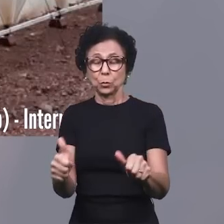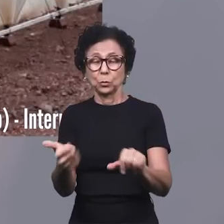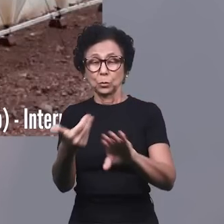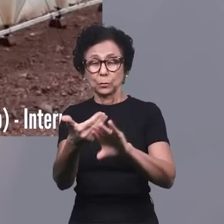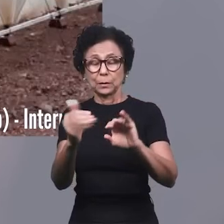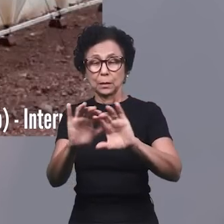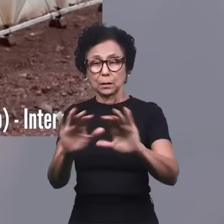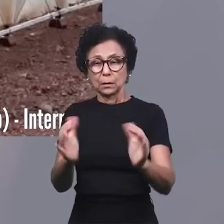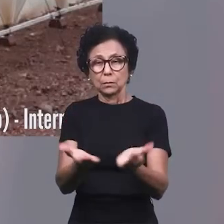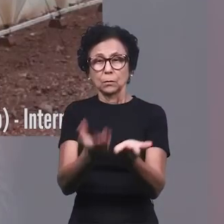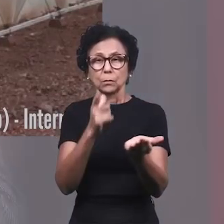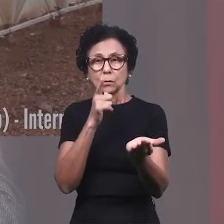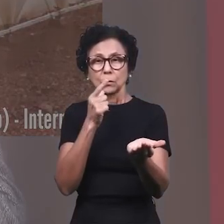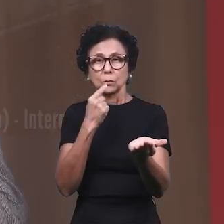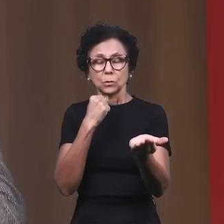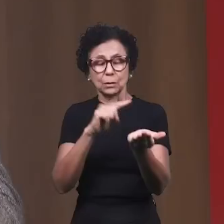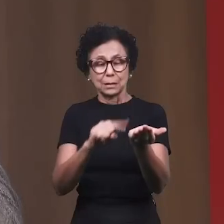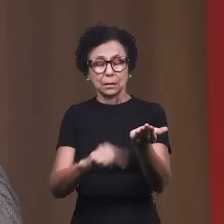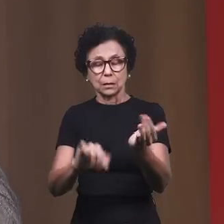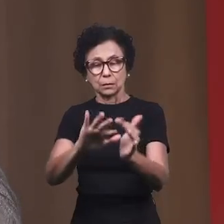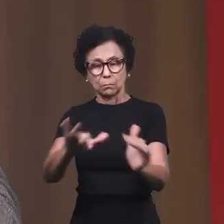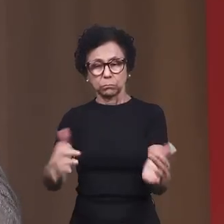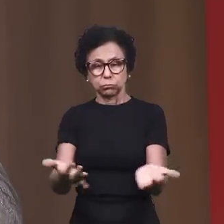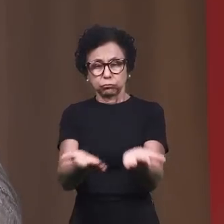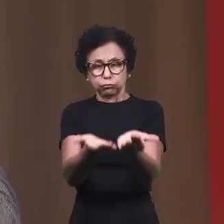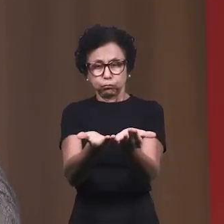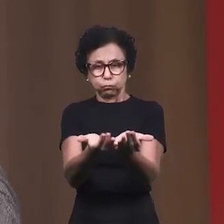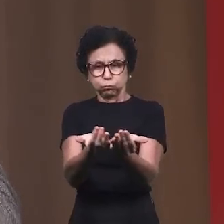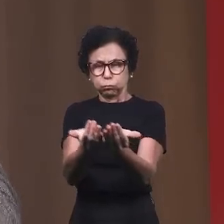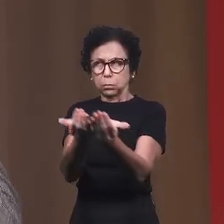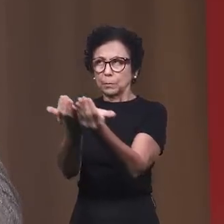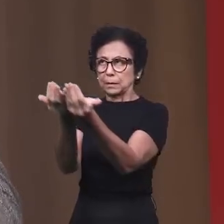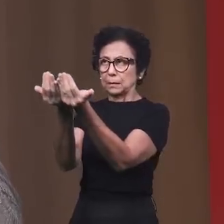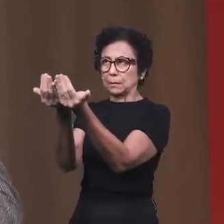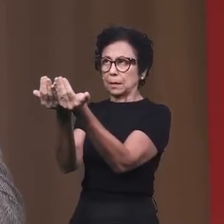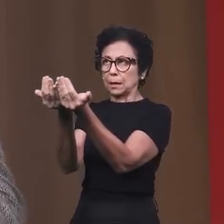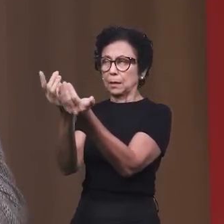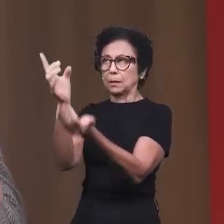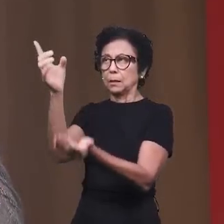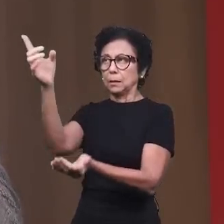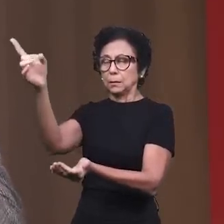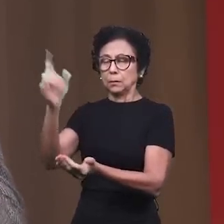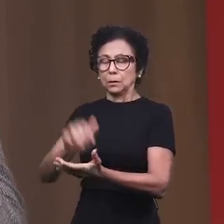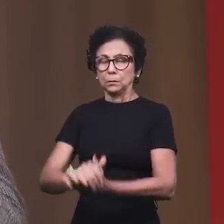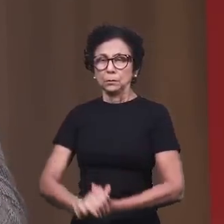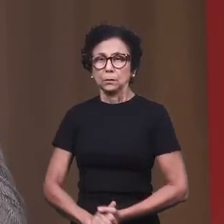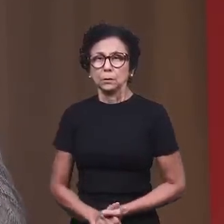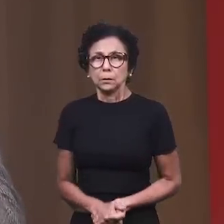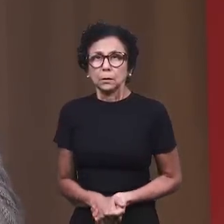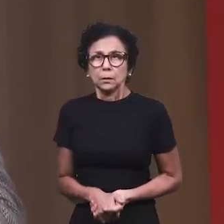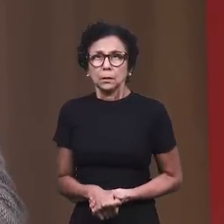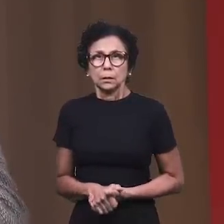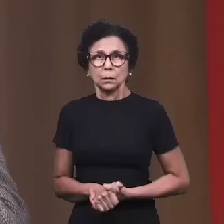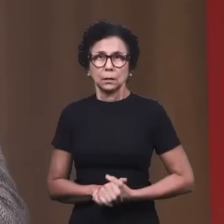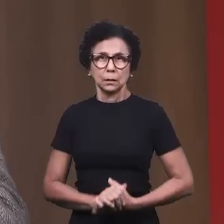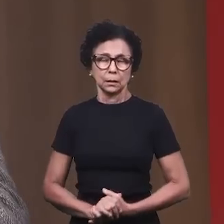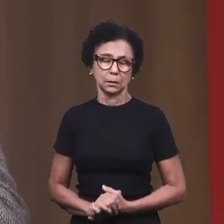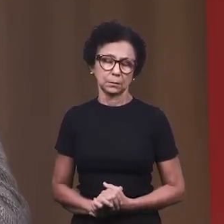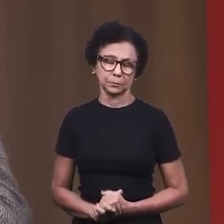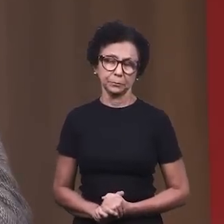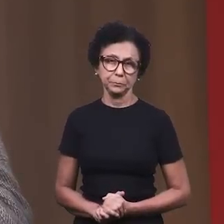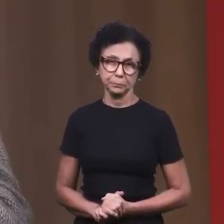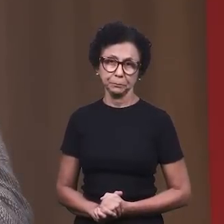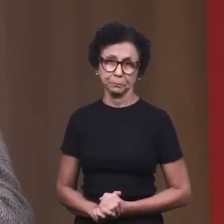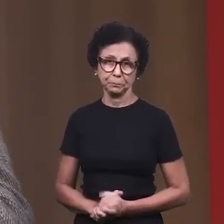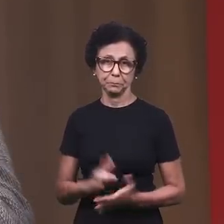chamado de o caminho do santuário. Caminho este que o escritor de Hebreus